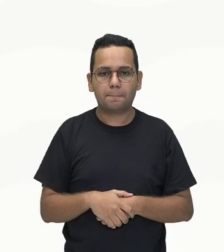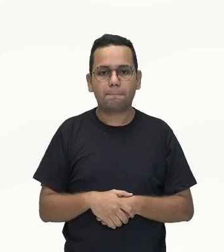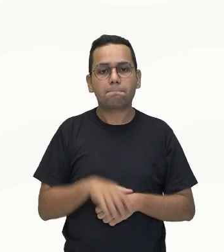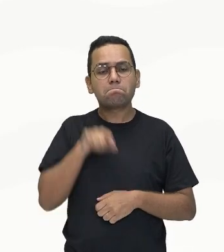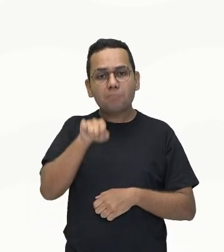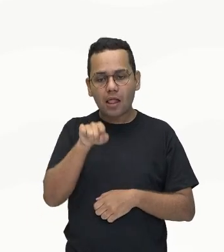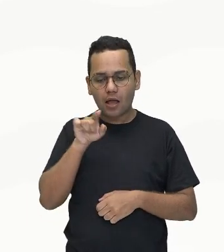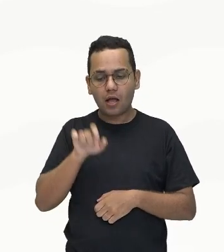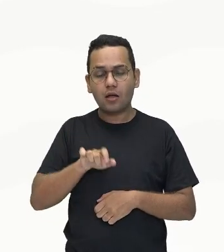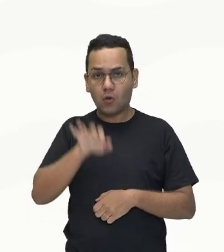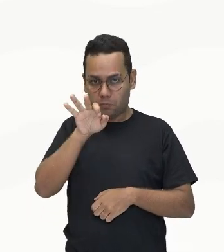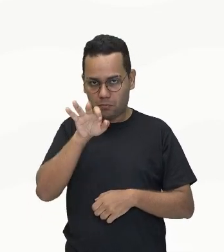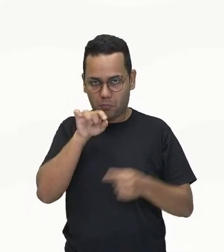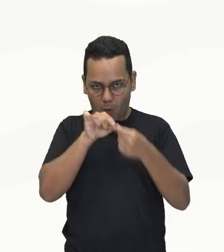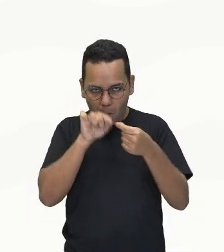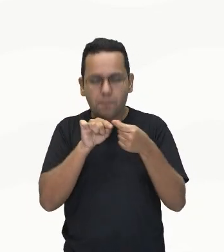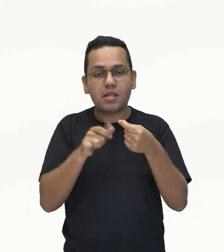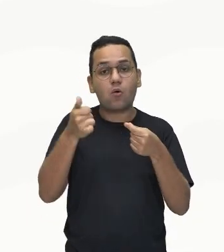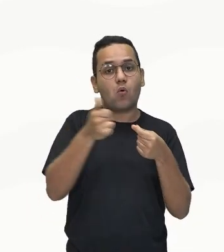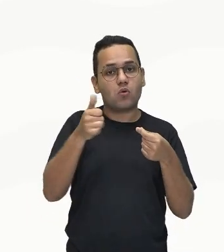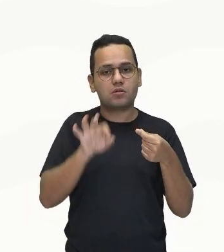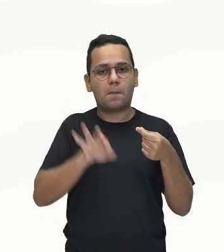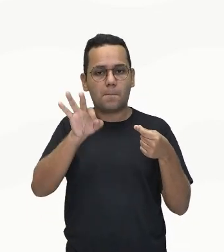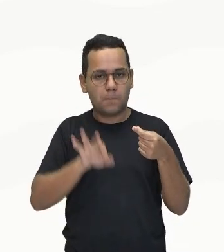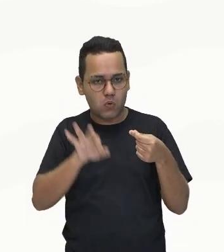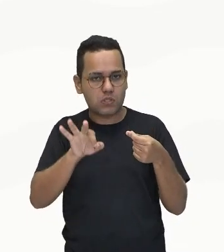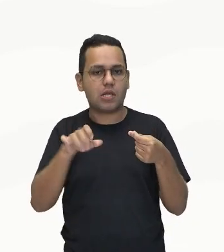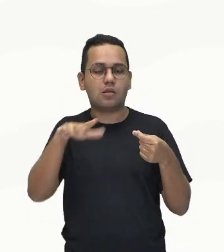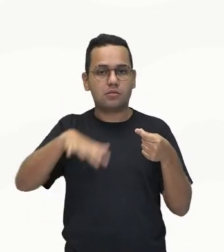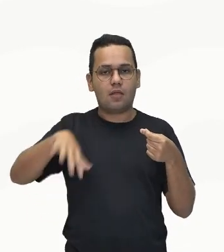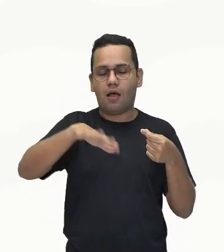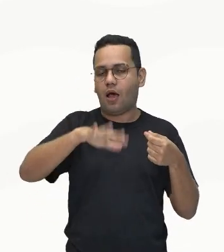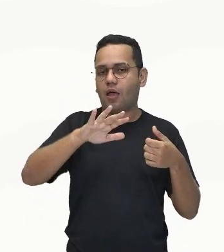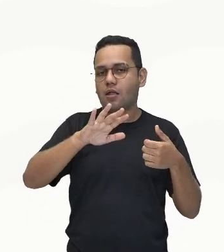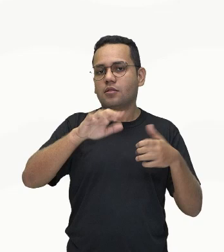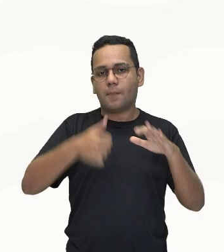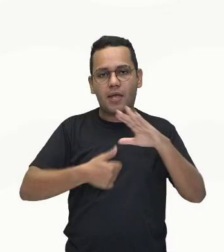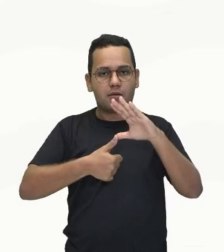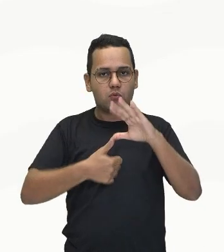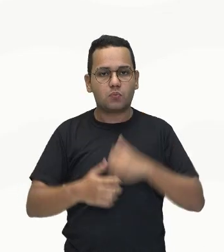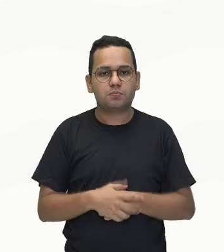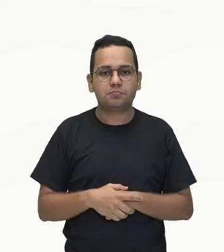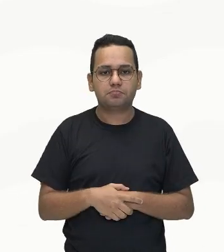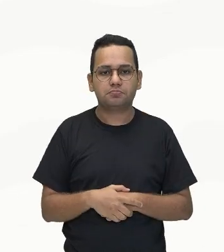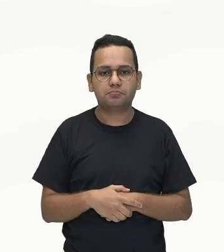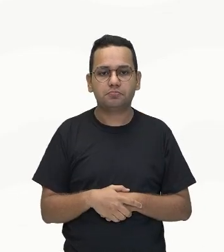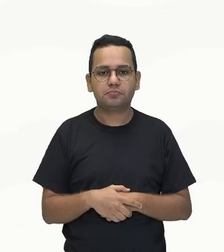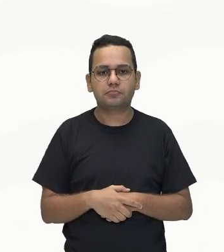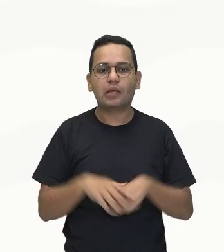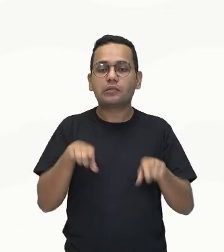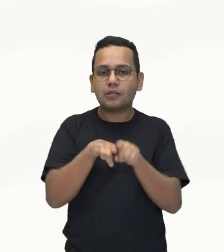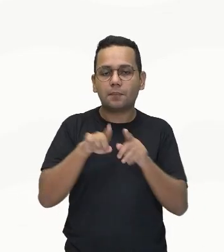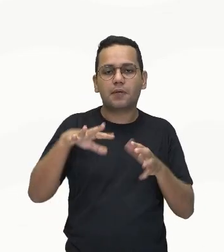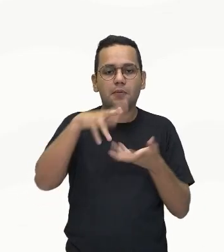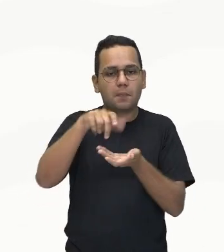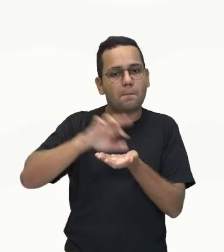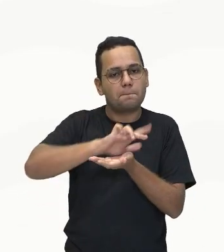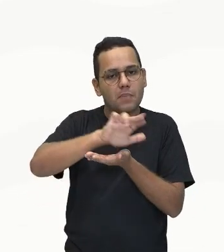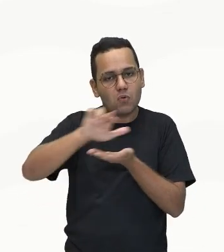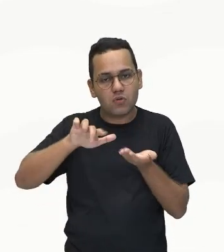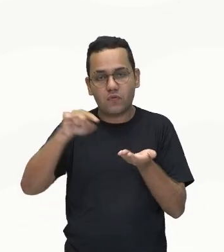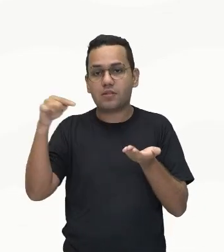a 11% da população de toda a América do Sul. A biodiversidade, 10% das espécies conhecidas do